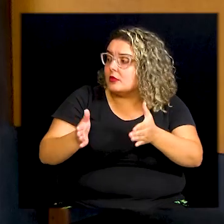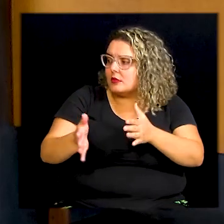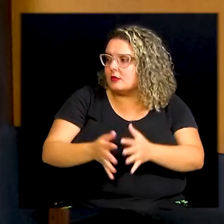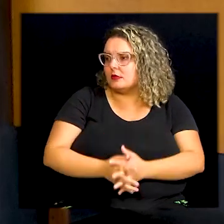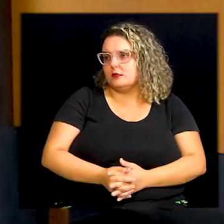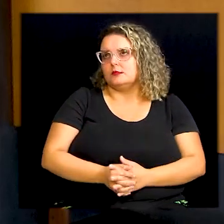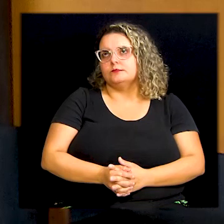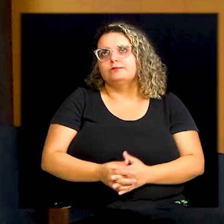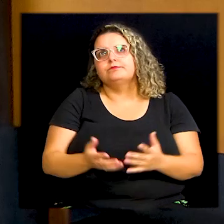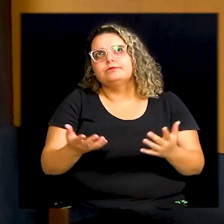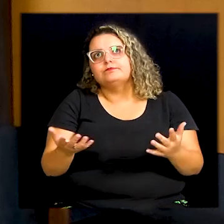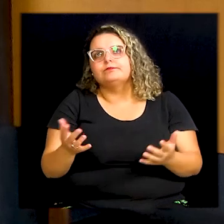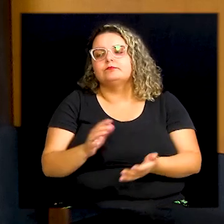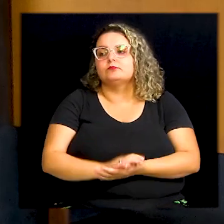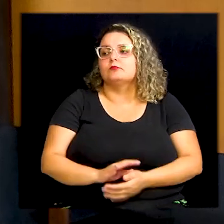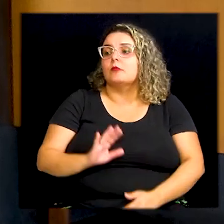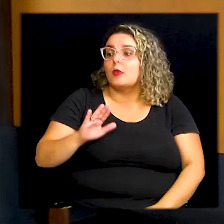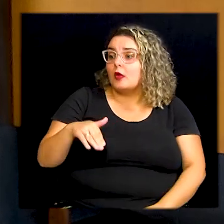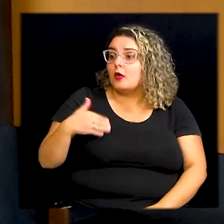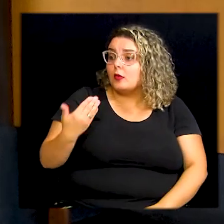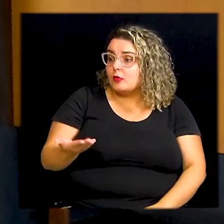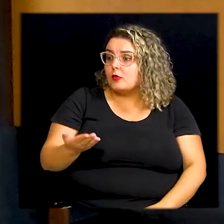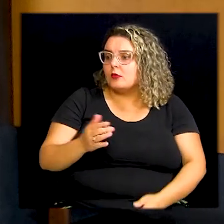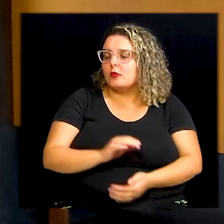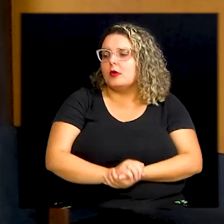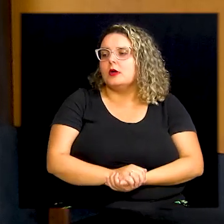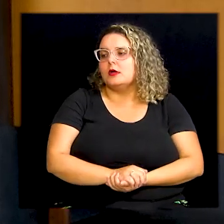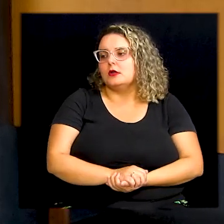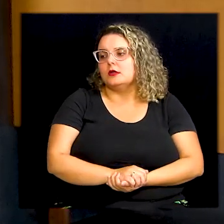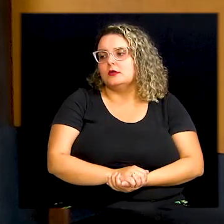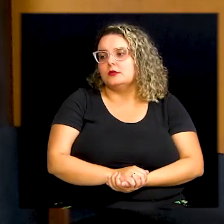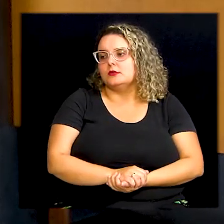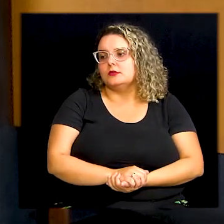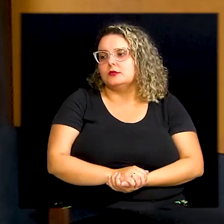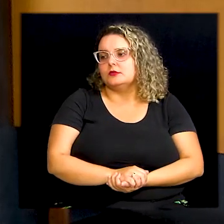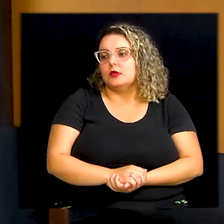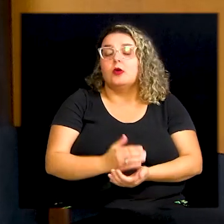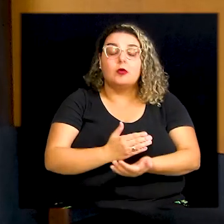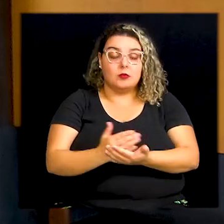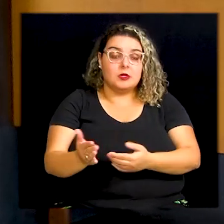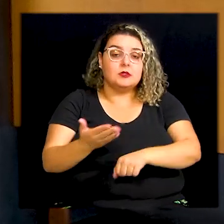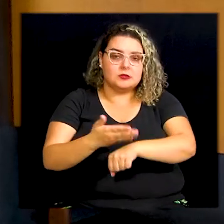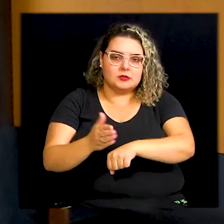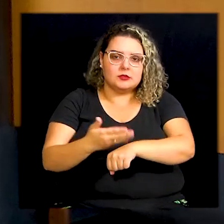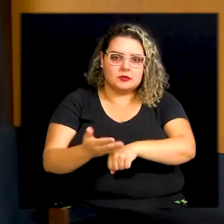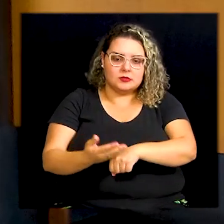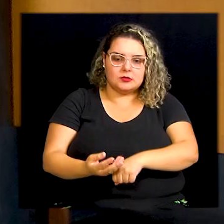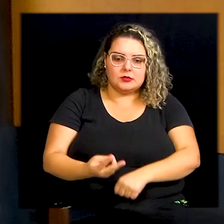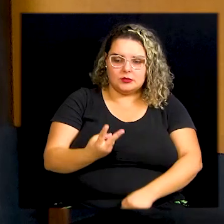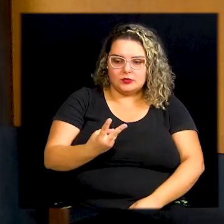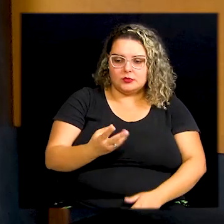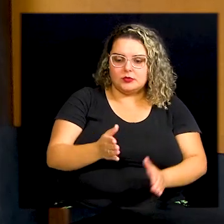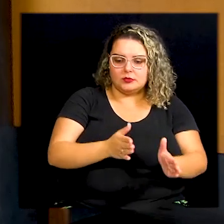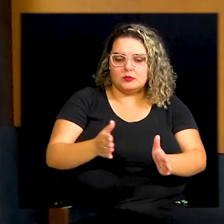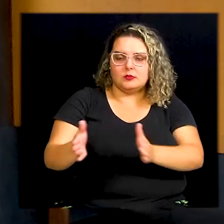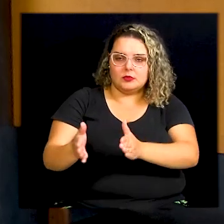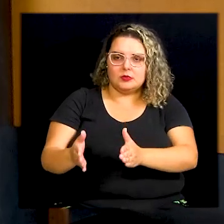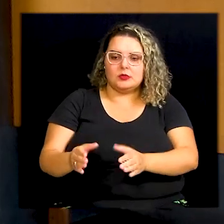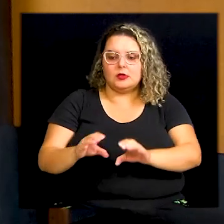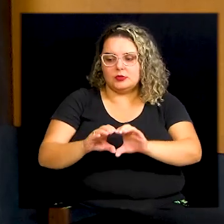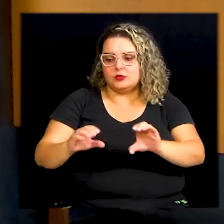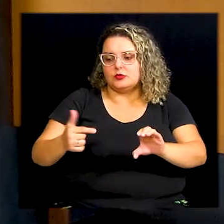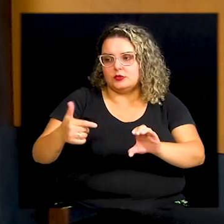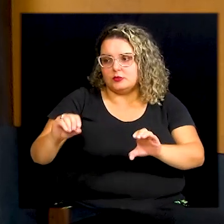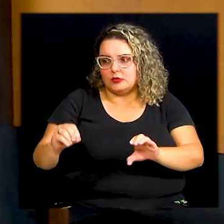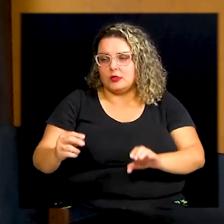para você? Cara, quando a gente chegou quando eu comecei a treinar 2 períodos, eu já estava no sub-20. Aí eu já